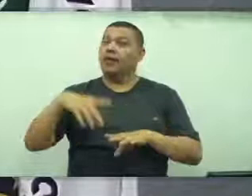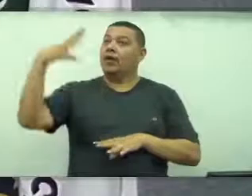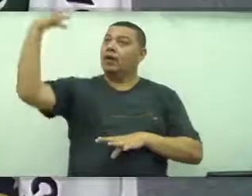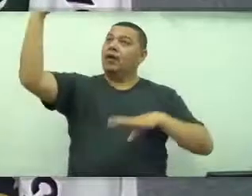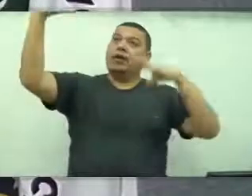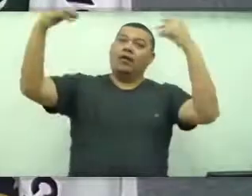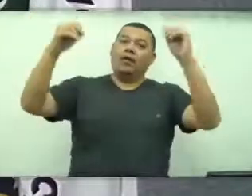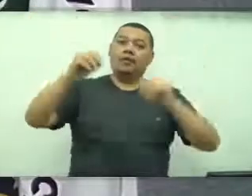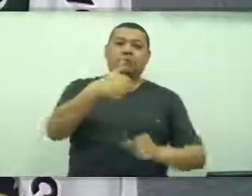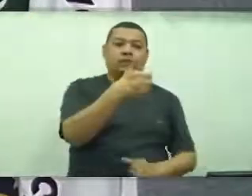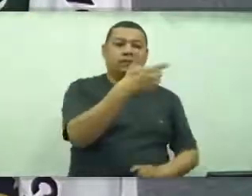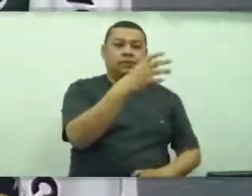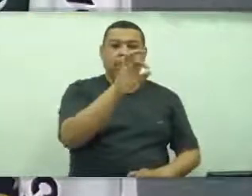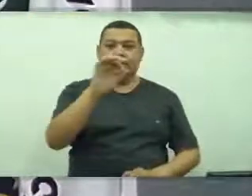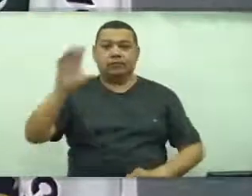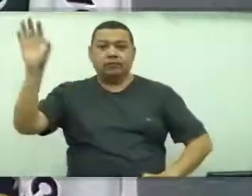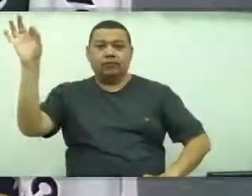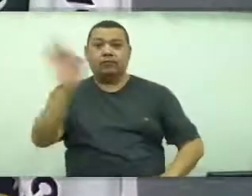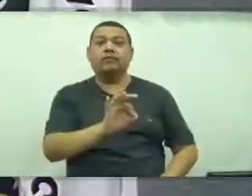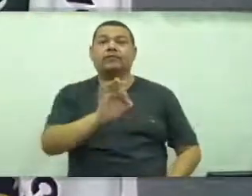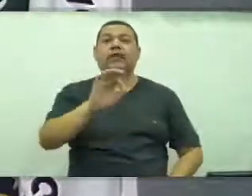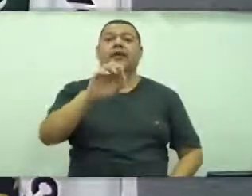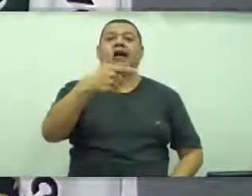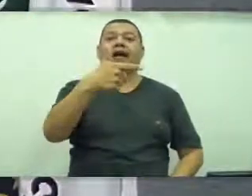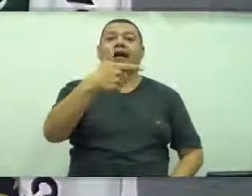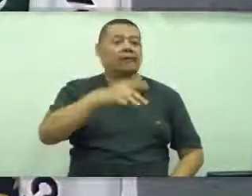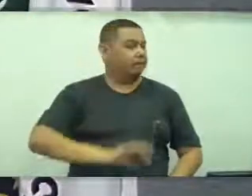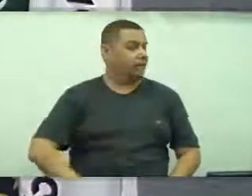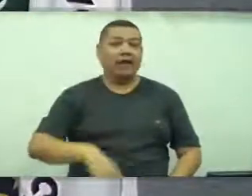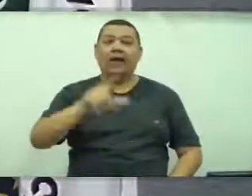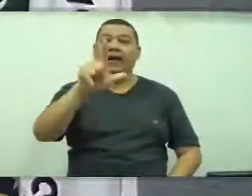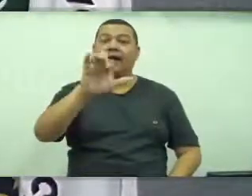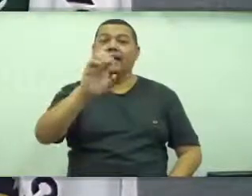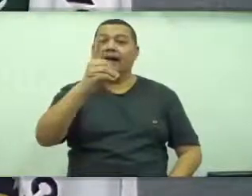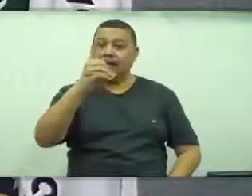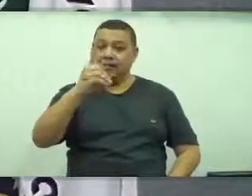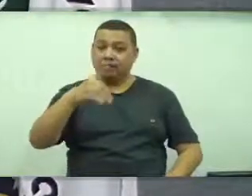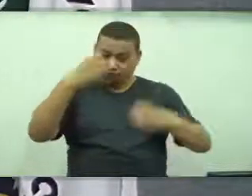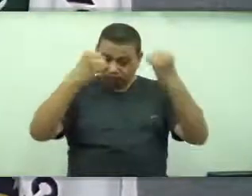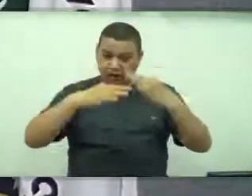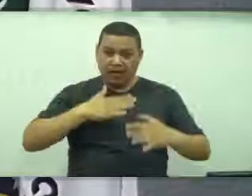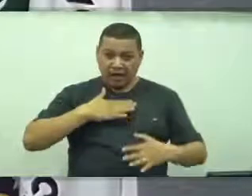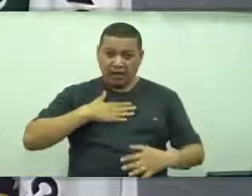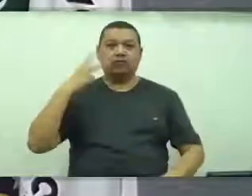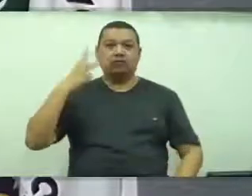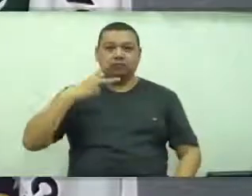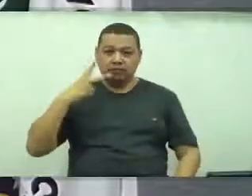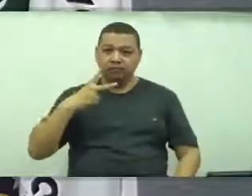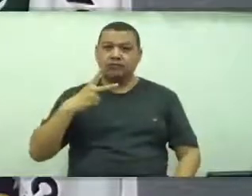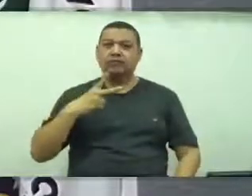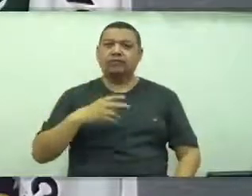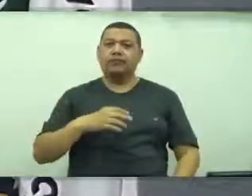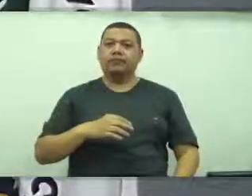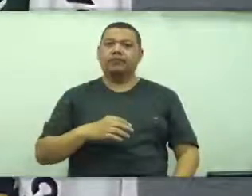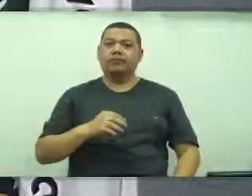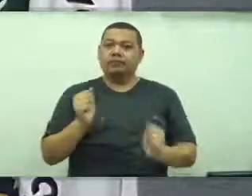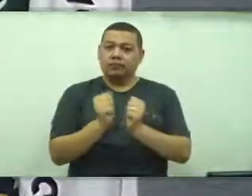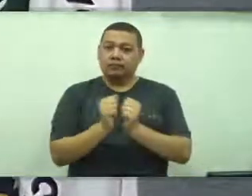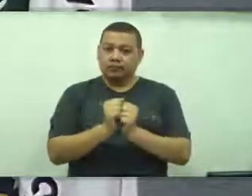no distrito. Dizer ao senhor prefeito Adailton, que eu, vereador Miduim, juntamente com o Luiz Fernando, meu